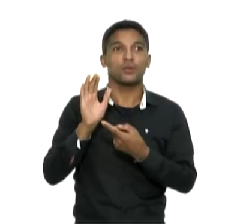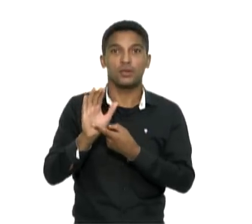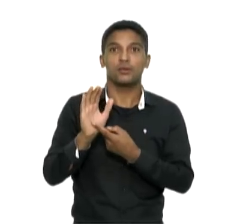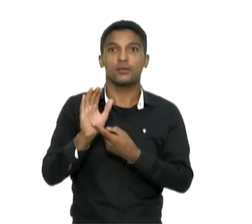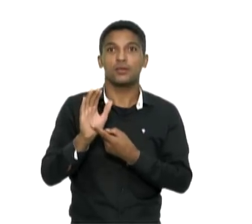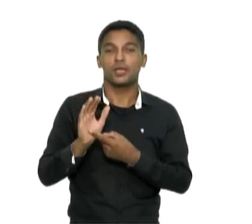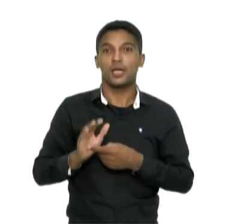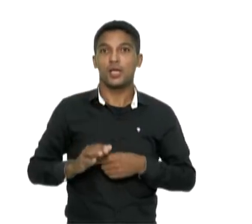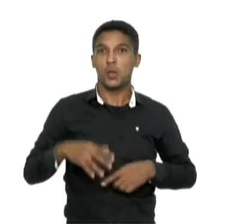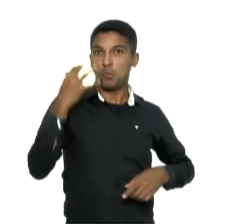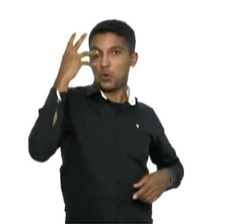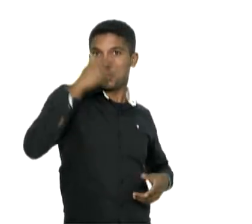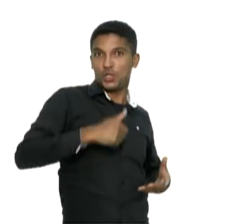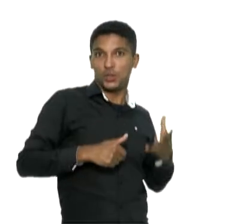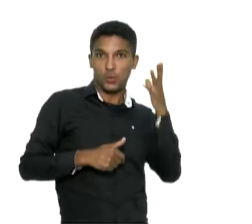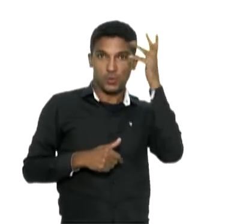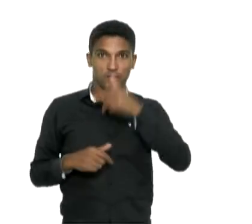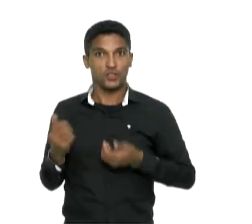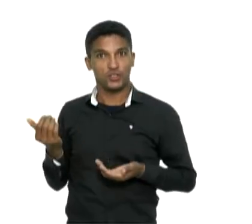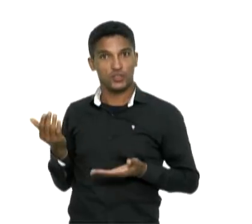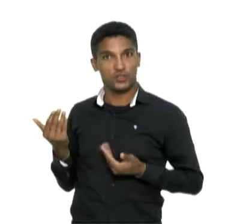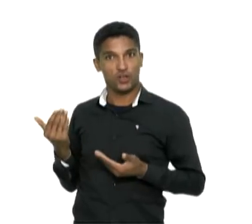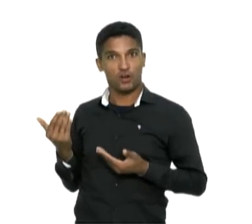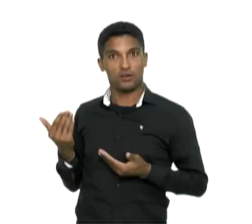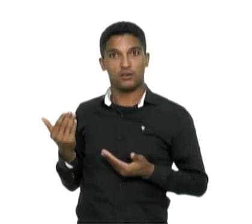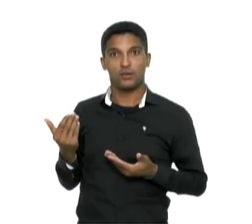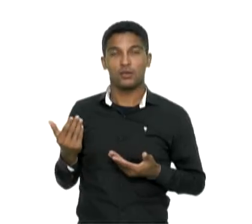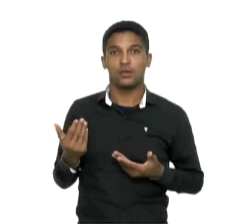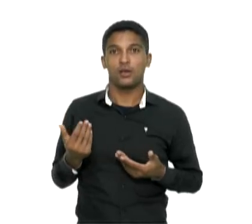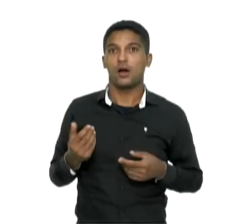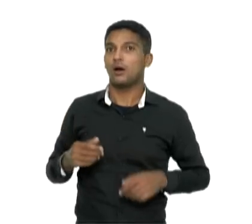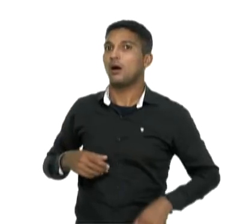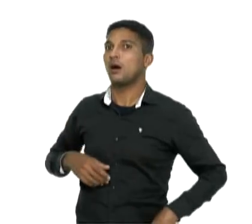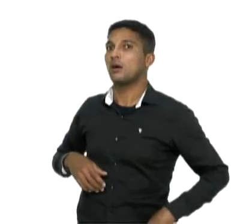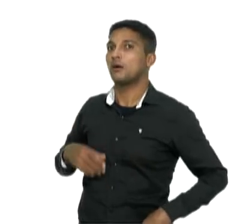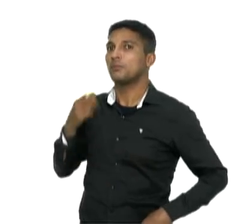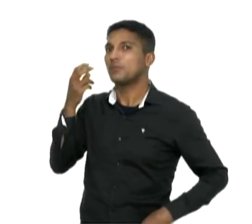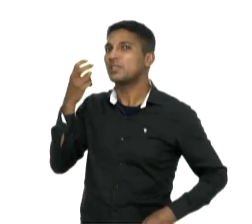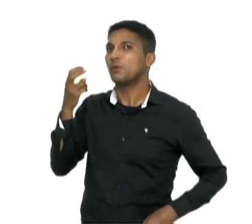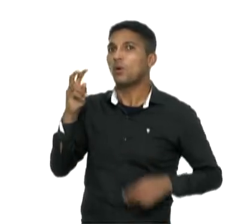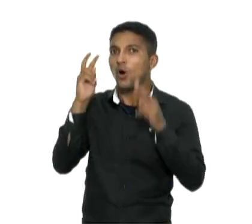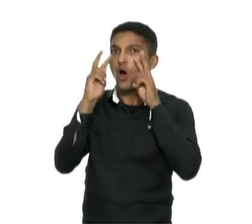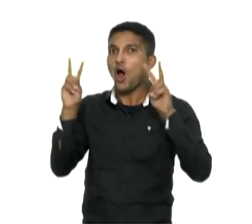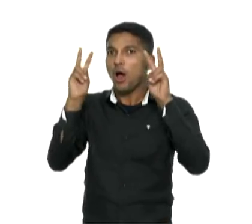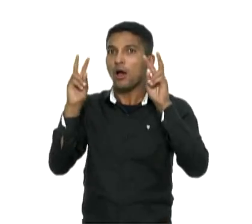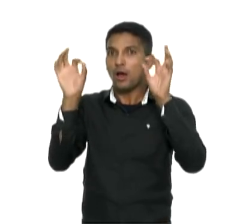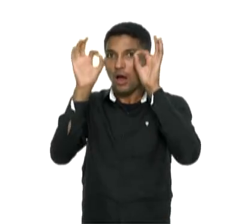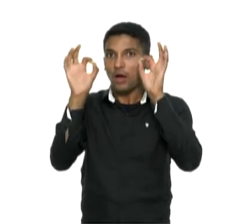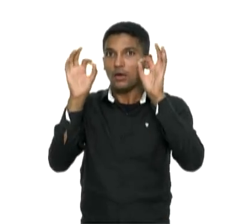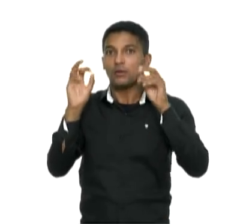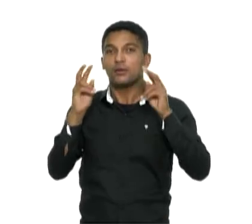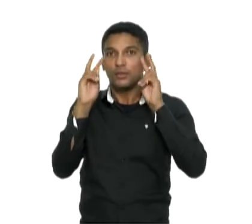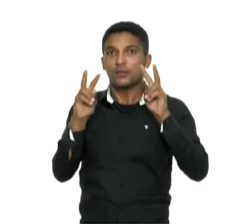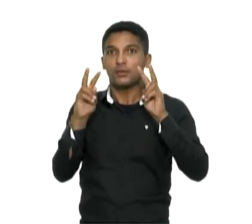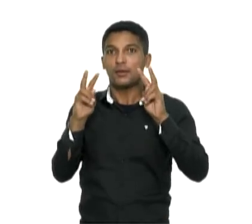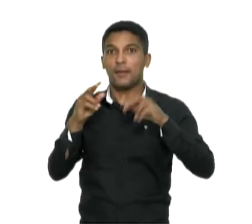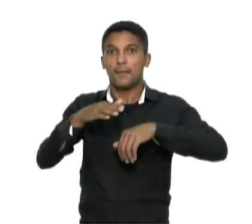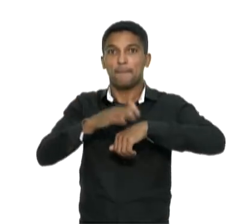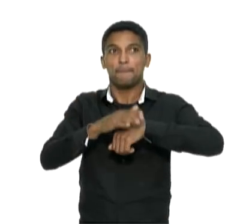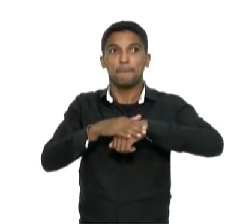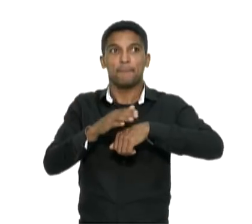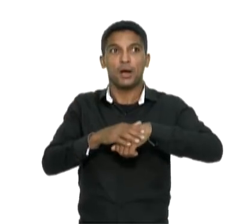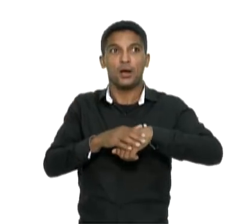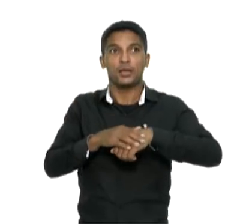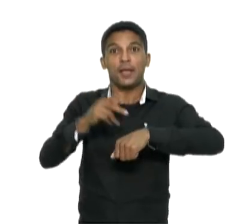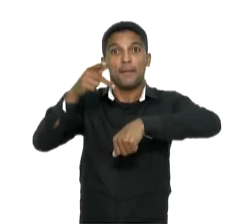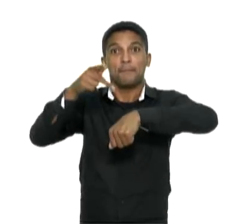figura desse homem, um homem jovem, olhando em direção, se vocês olharem ali na mão dele, que tem no detalhe, ele está segurando